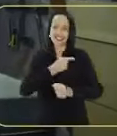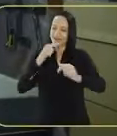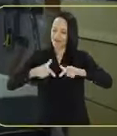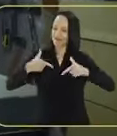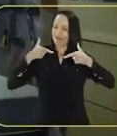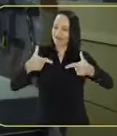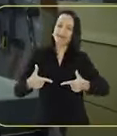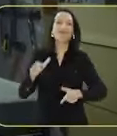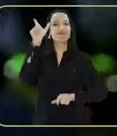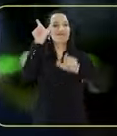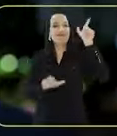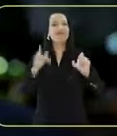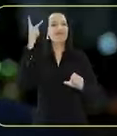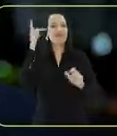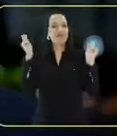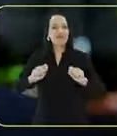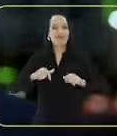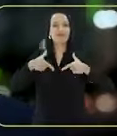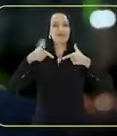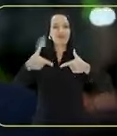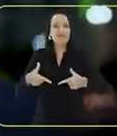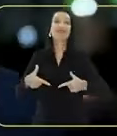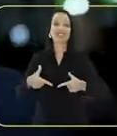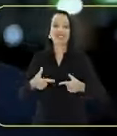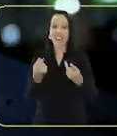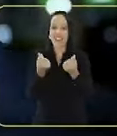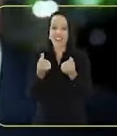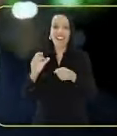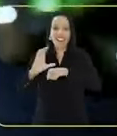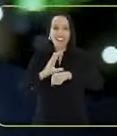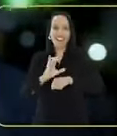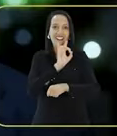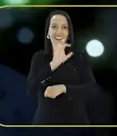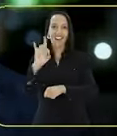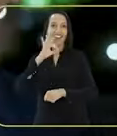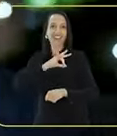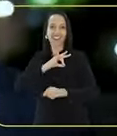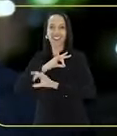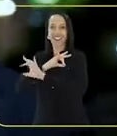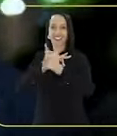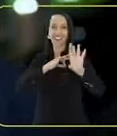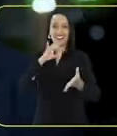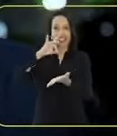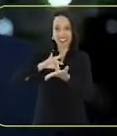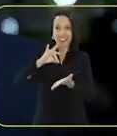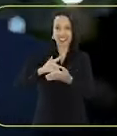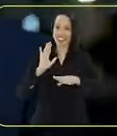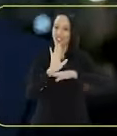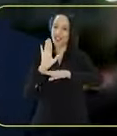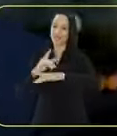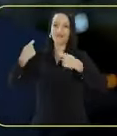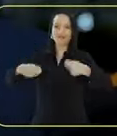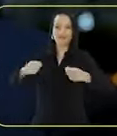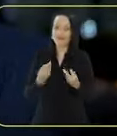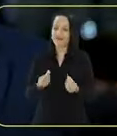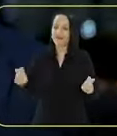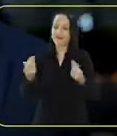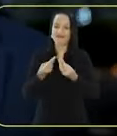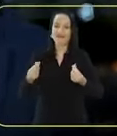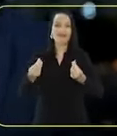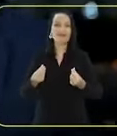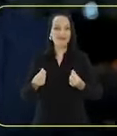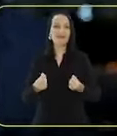É assim que vamos trabalhar, para que os paulistas tenham trabalho e renda, cada um dentro da sua realidade, mas com a ajuda necessária,